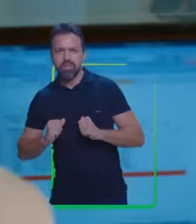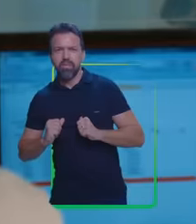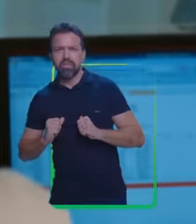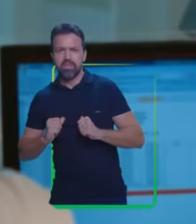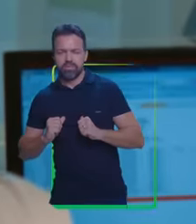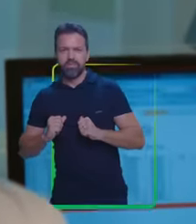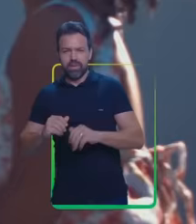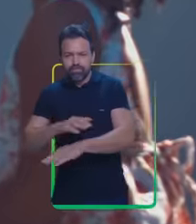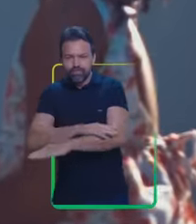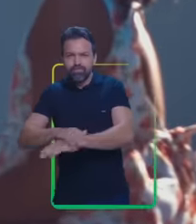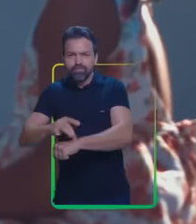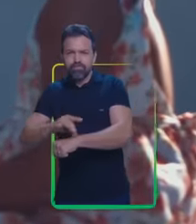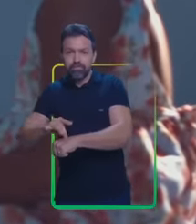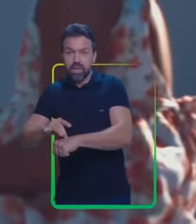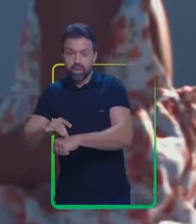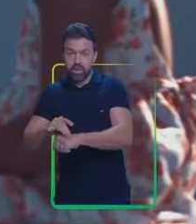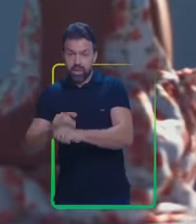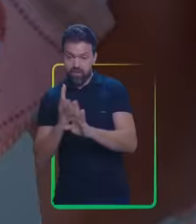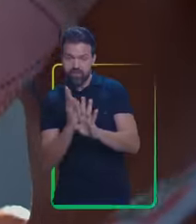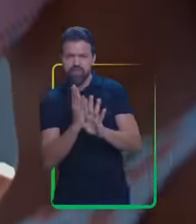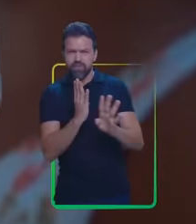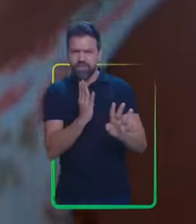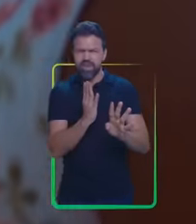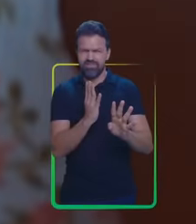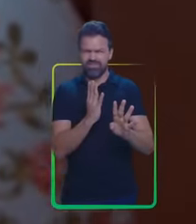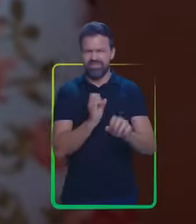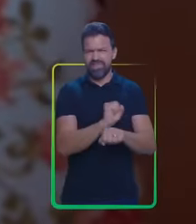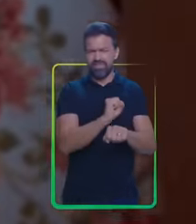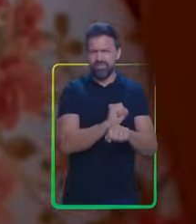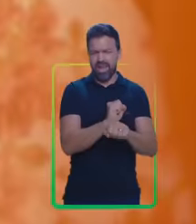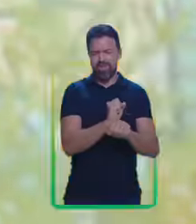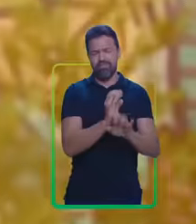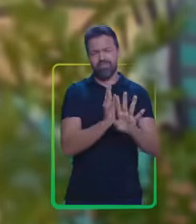trocar a fila de espera pelo cuidado,